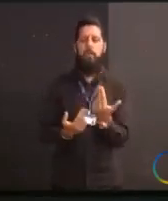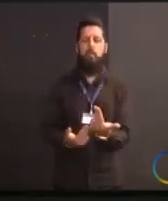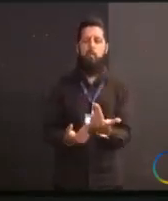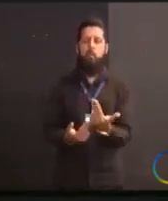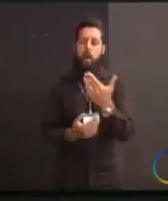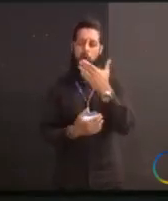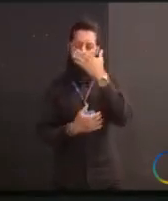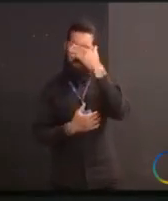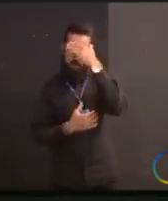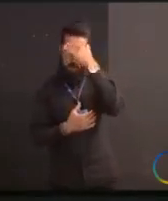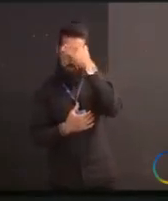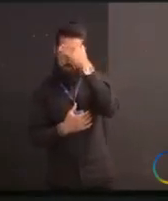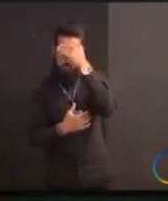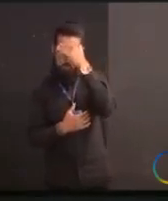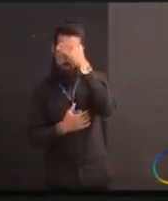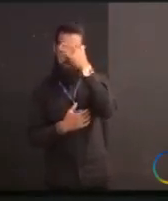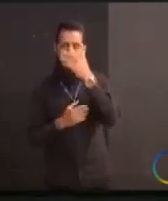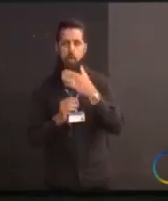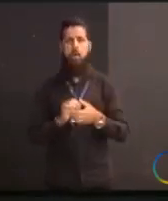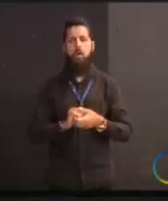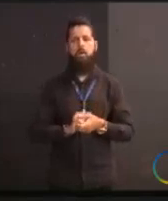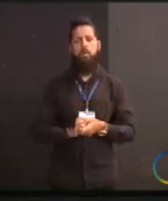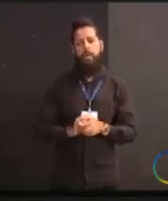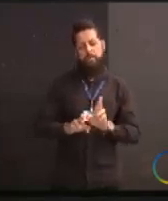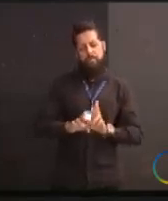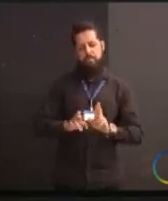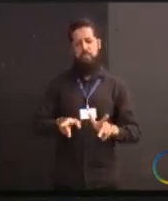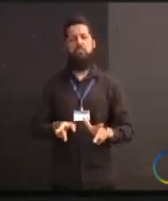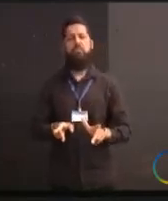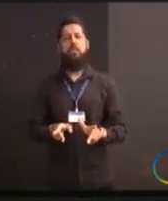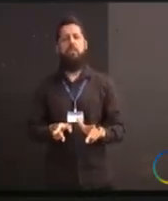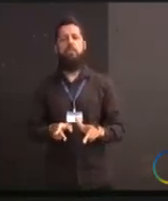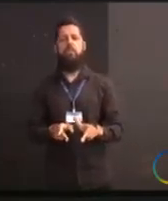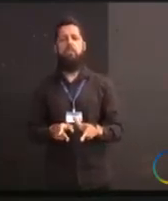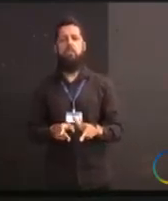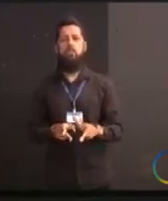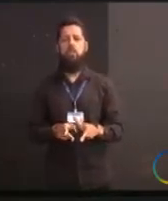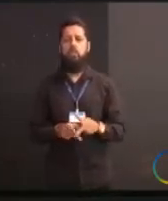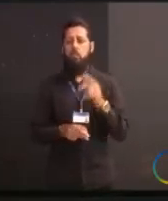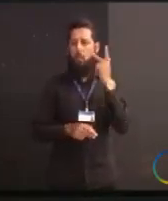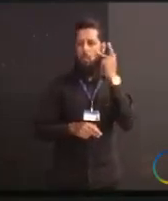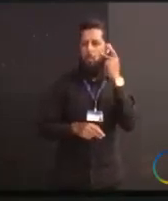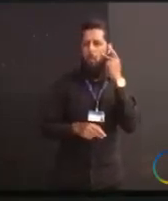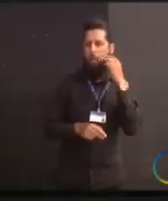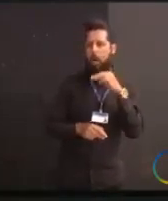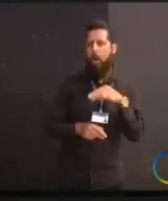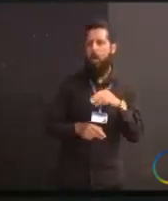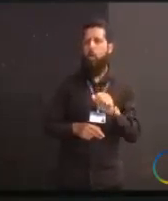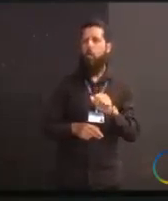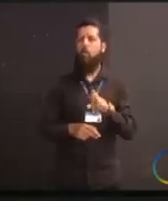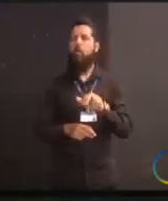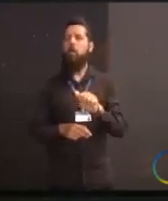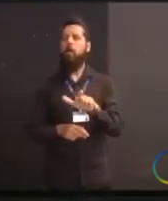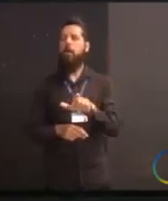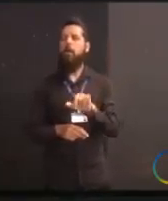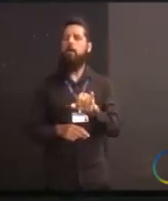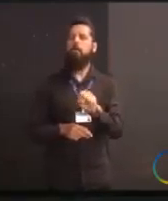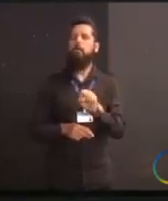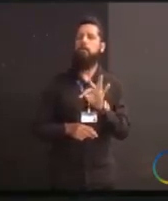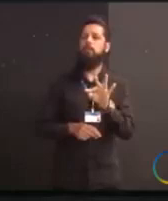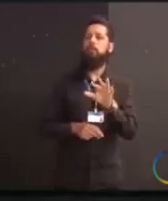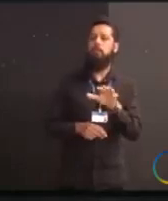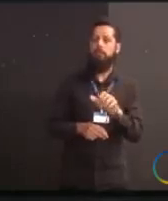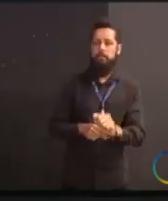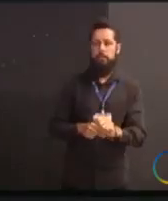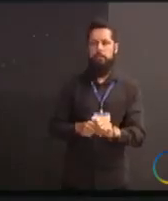clássico moralista. Né? Teve uma vez que eu não sou médium ostensivo, eu sempre tive vontade de